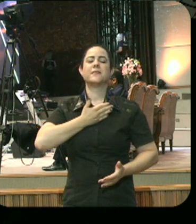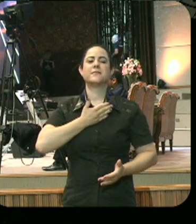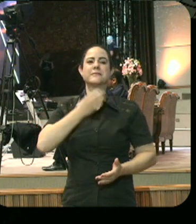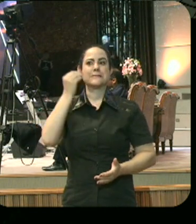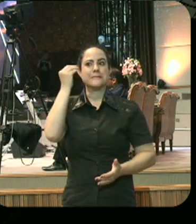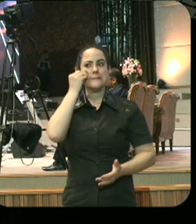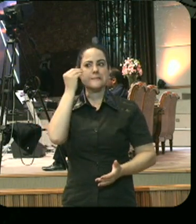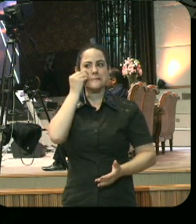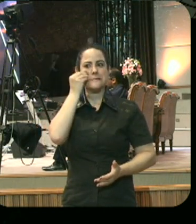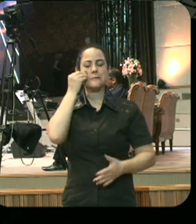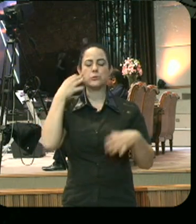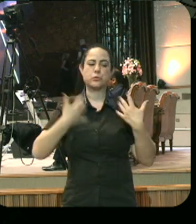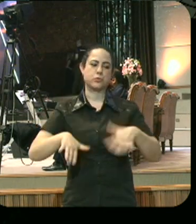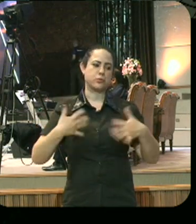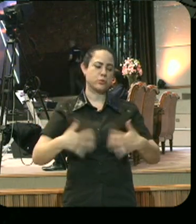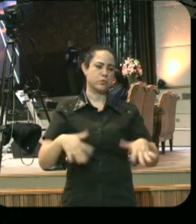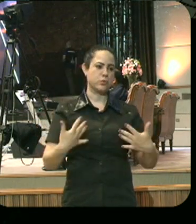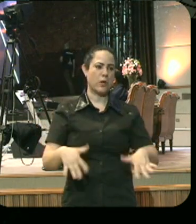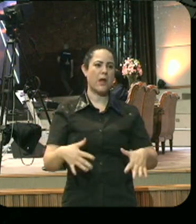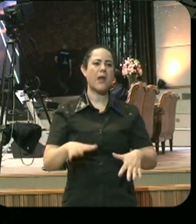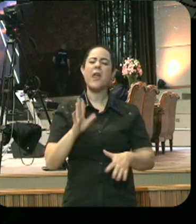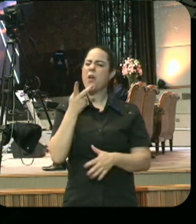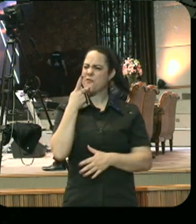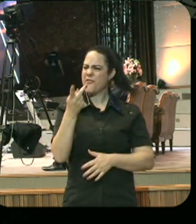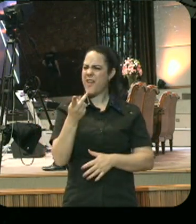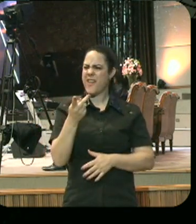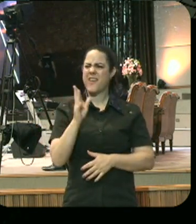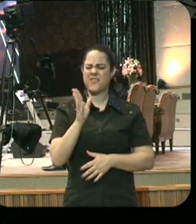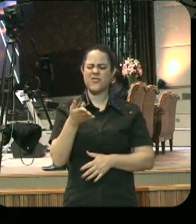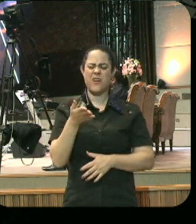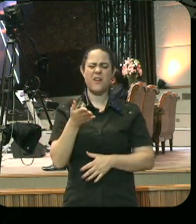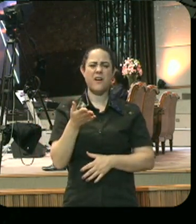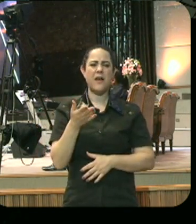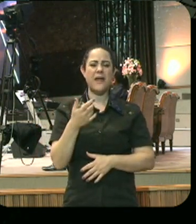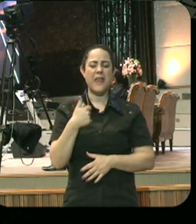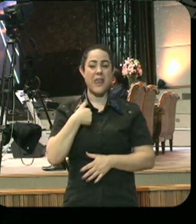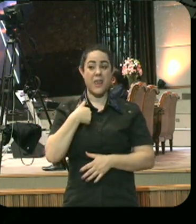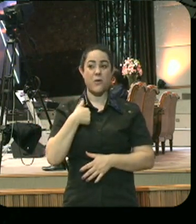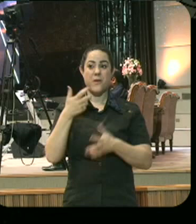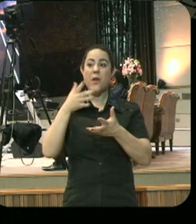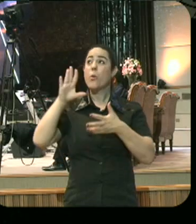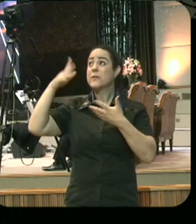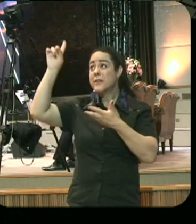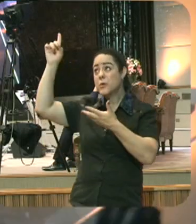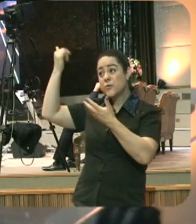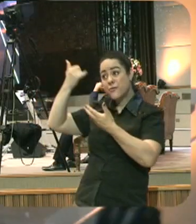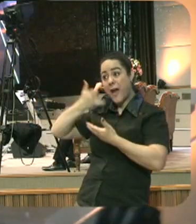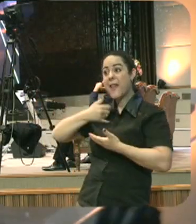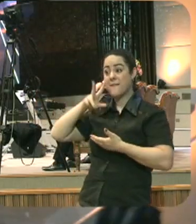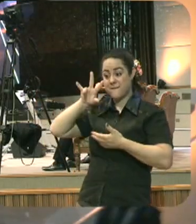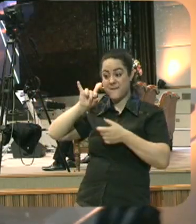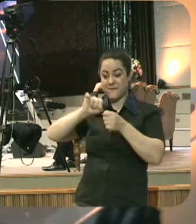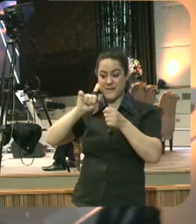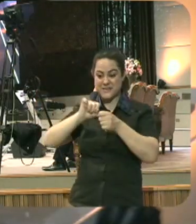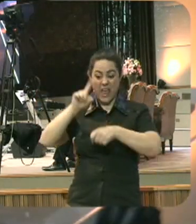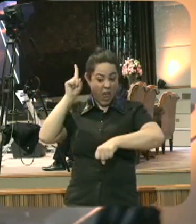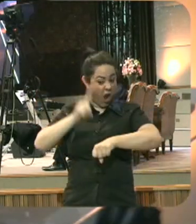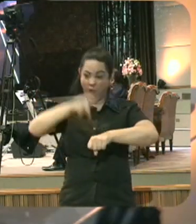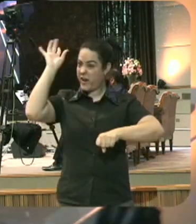que muitas vezes, na minha vida, eu gostaria que quando Deus fala assim que vai fazer alguma coisa,